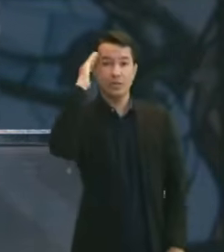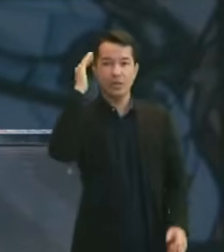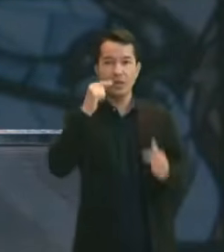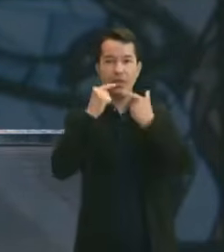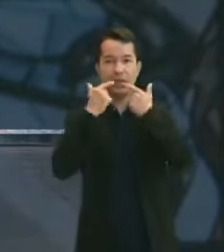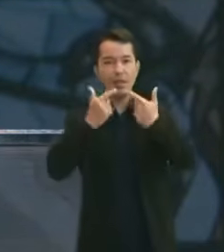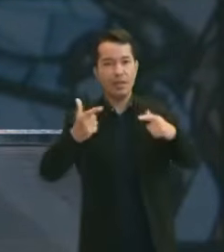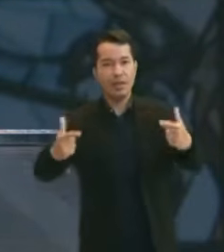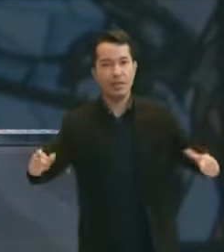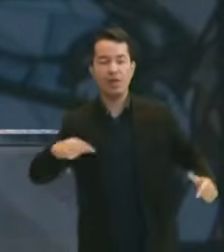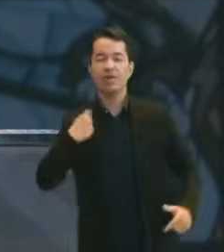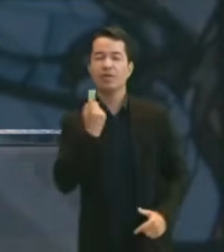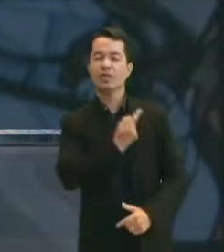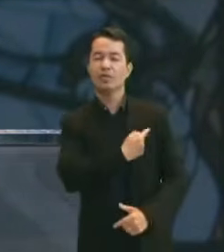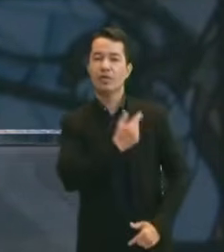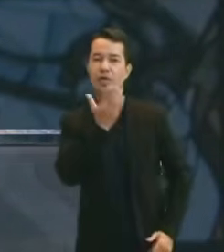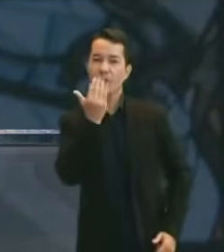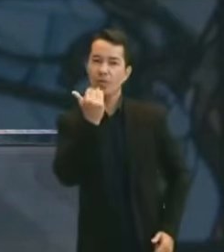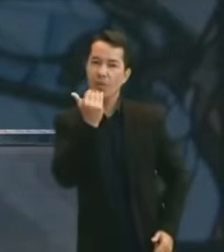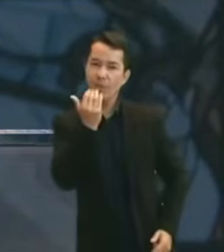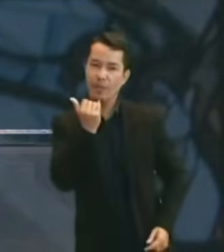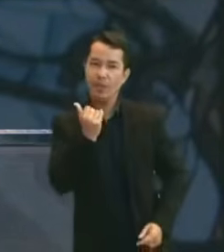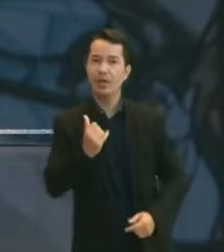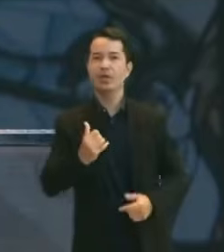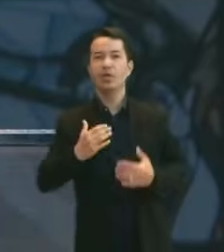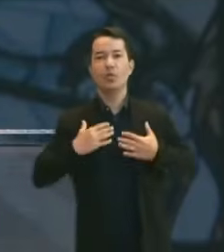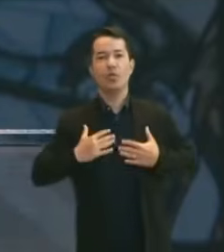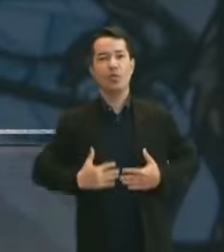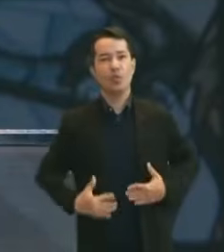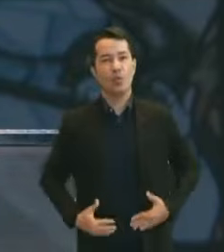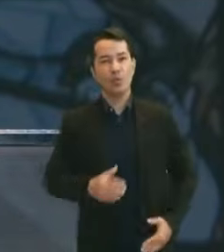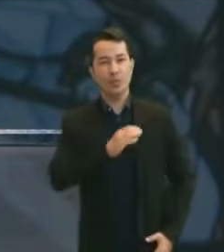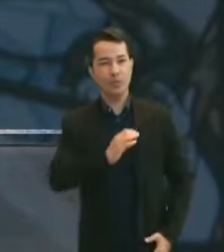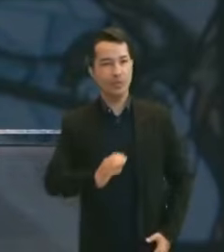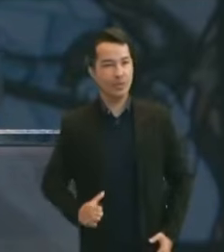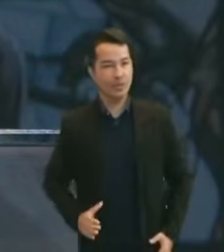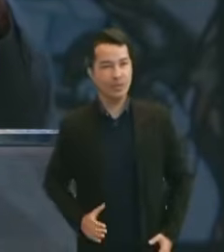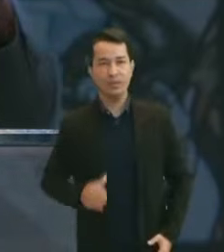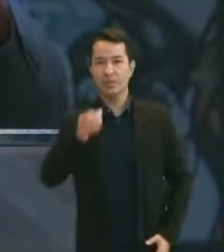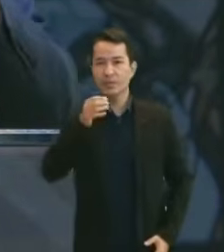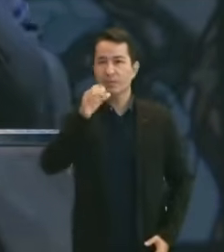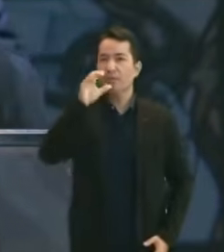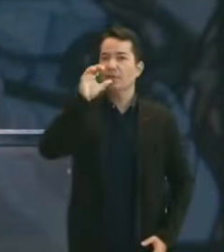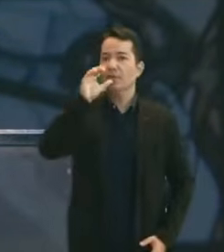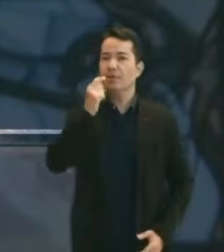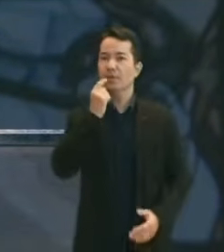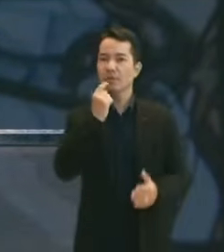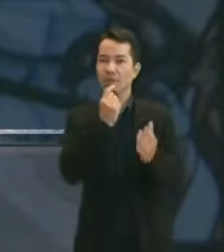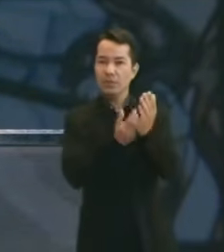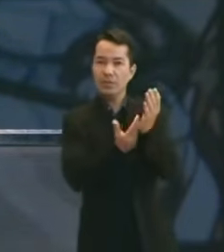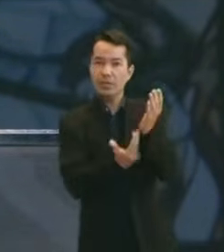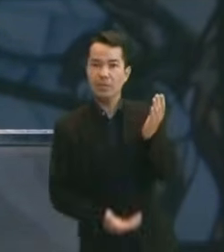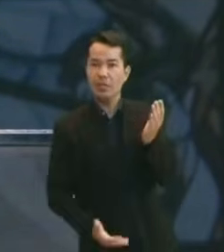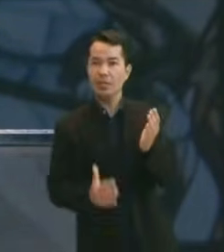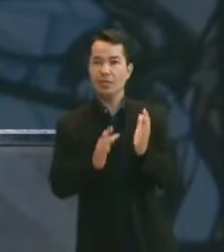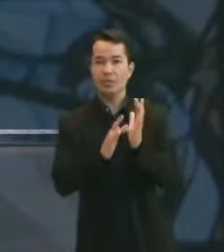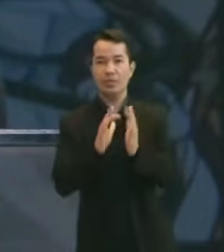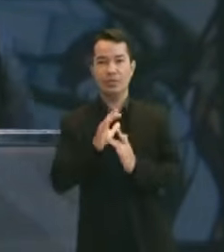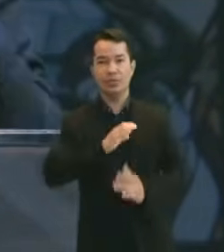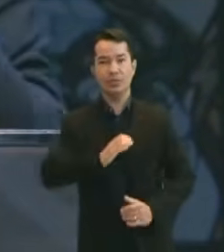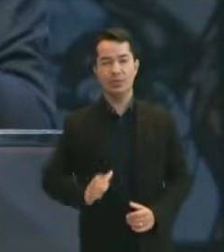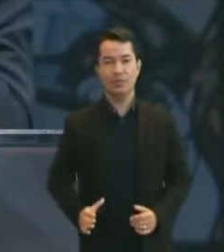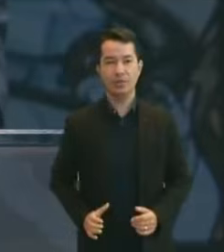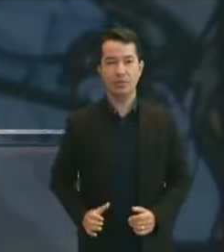vamos comer o corpo de Cristo e nós vamos beber o sangue de Cristo. E eu vi aquele adolescente ficando inquieto na minha frente. Ele começou a olhar